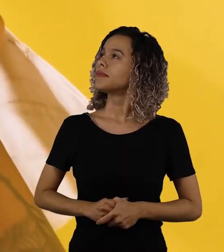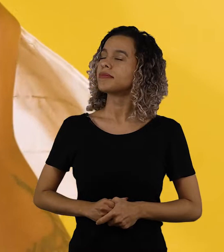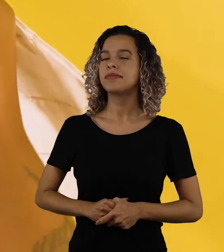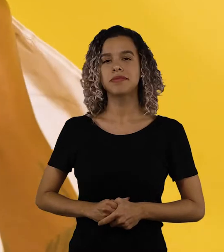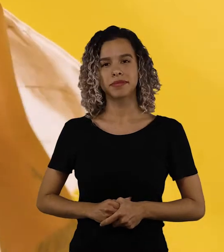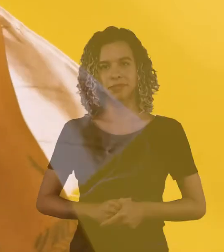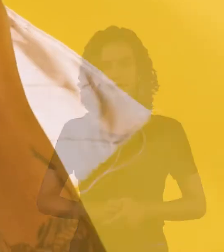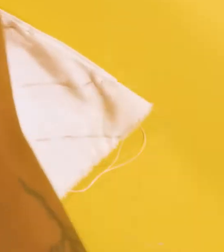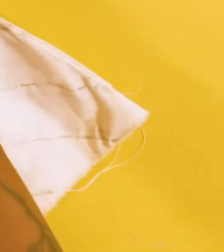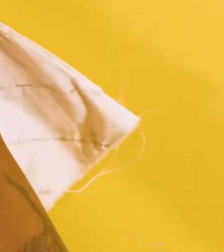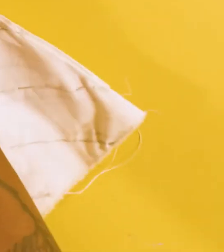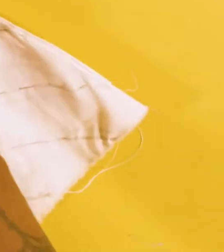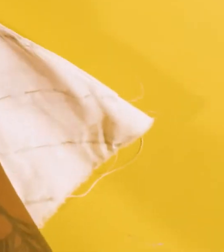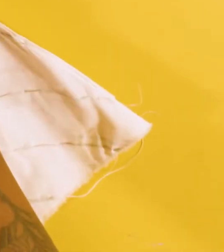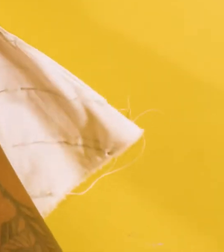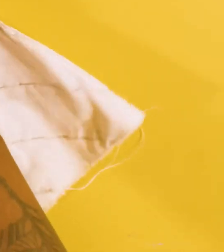toda a costura